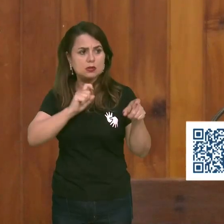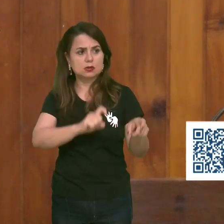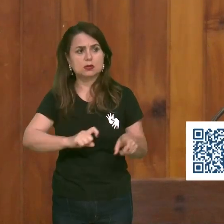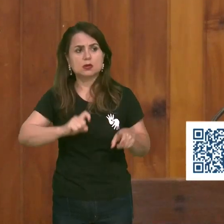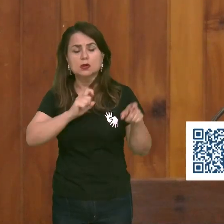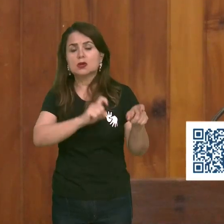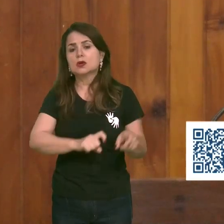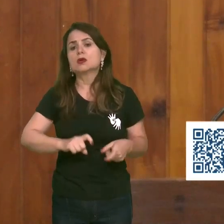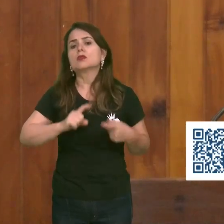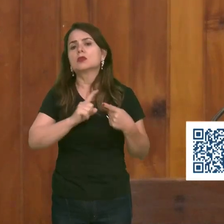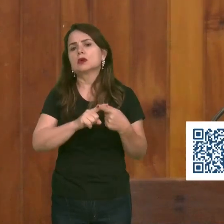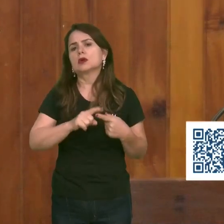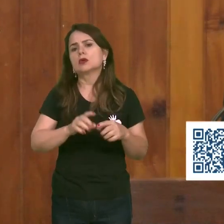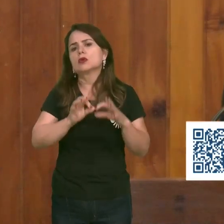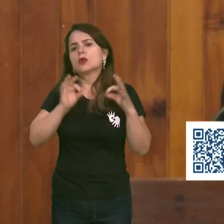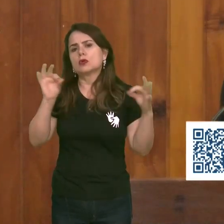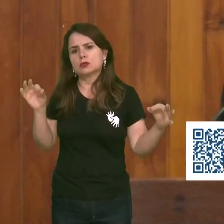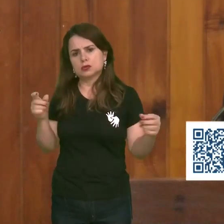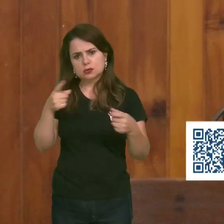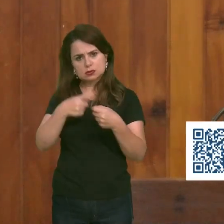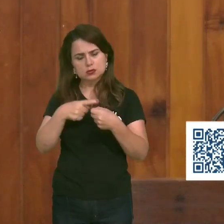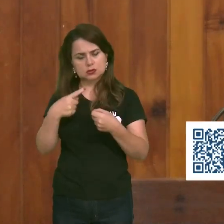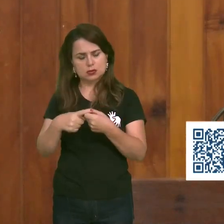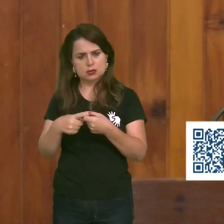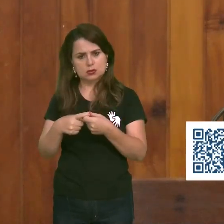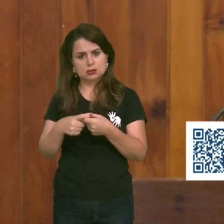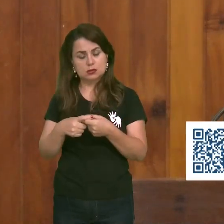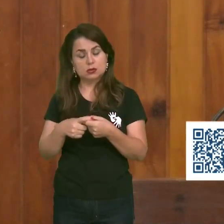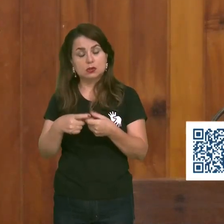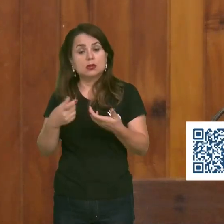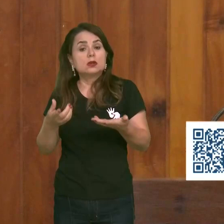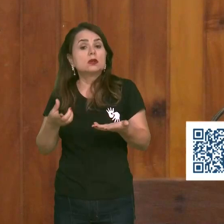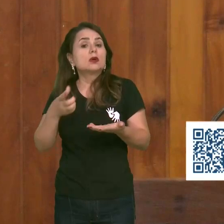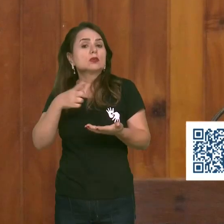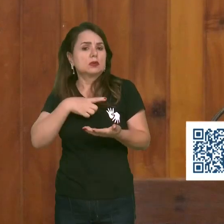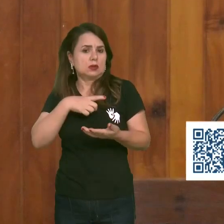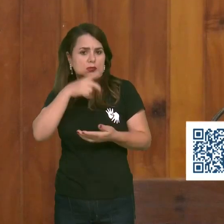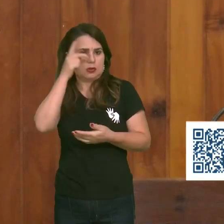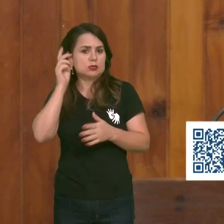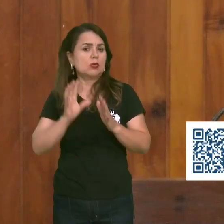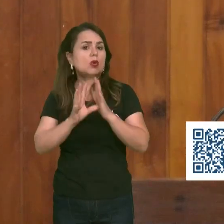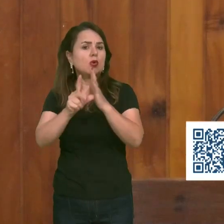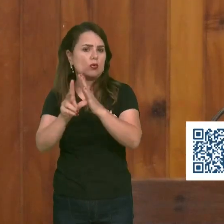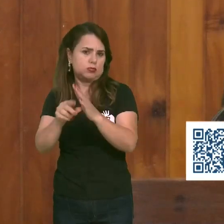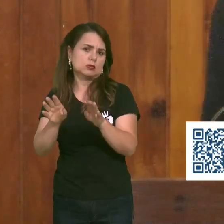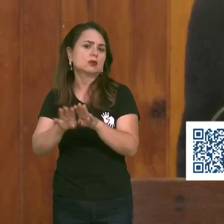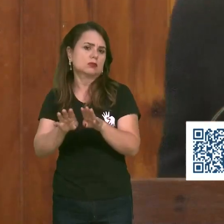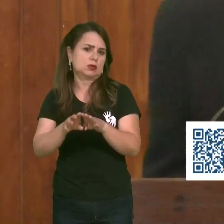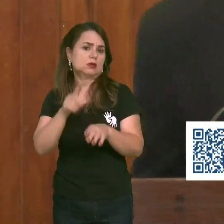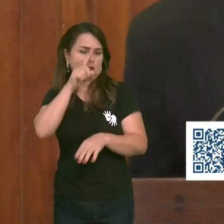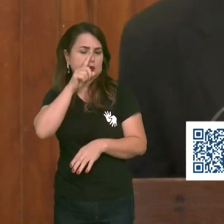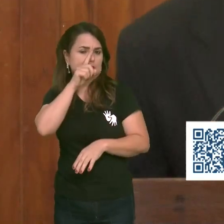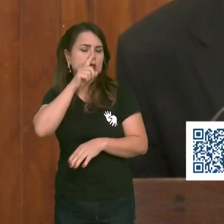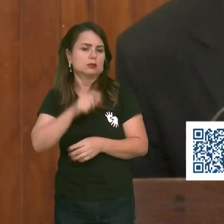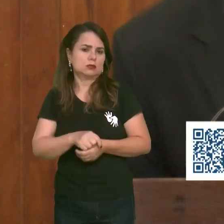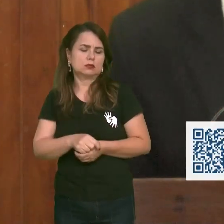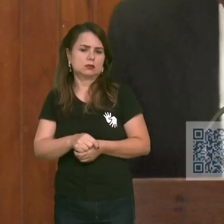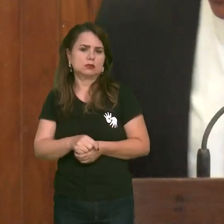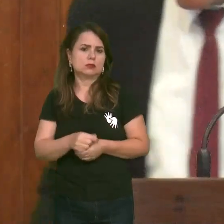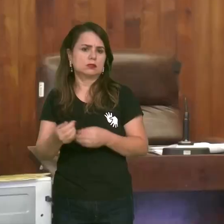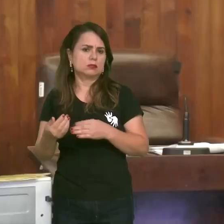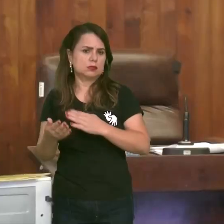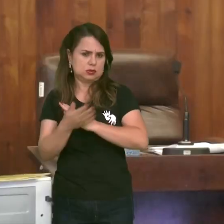vem tendo muitas dificuldades aí haja Vista vários roubos delitos nas propriedades rurais peça aprovação do mesmo senhor presidente Muito